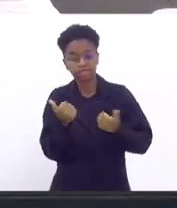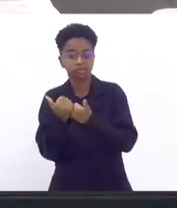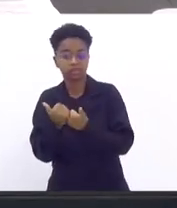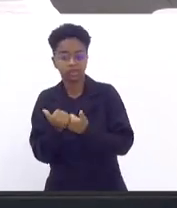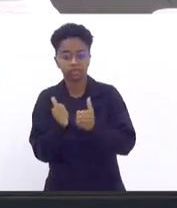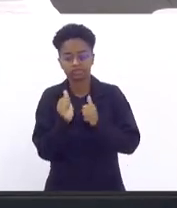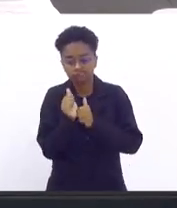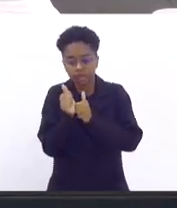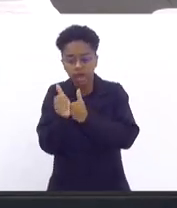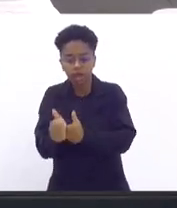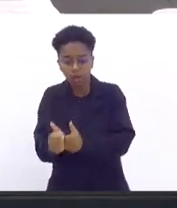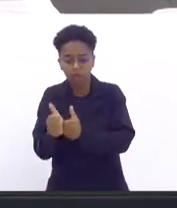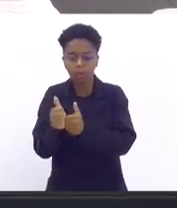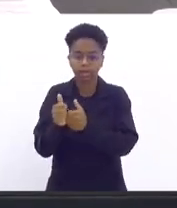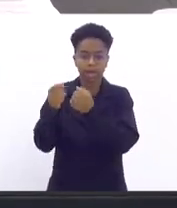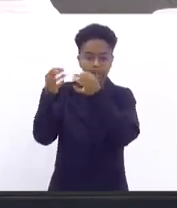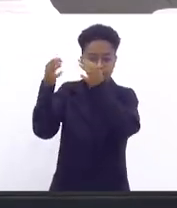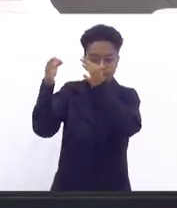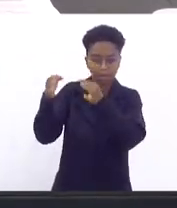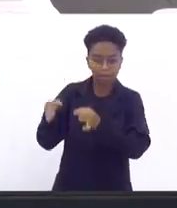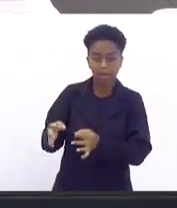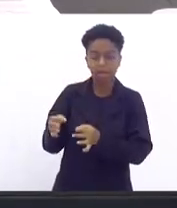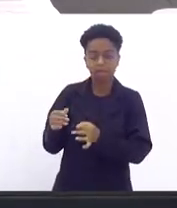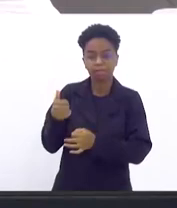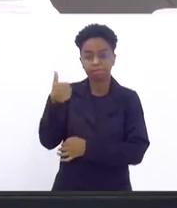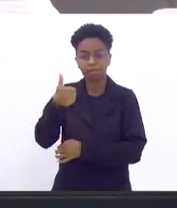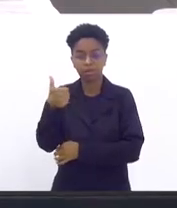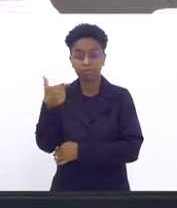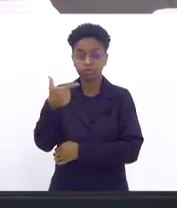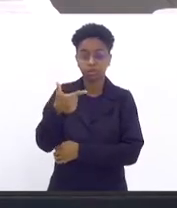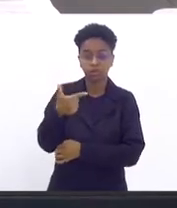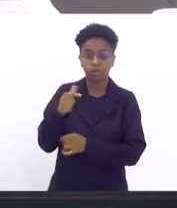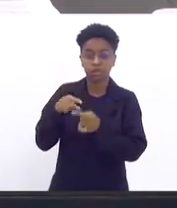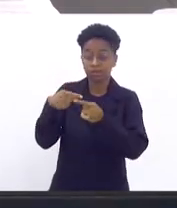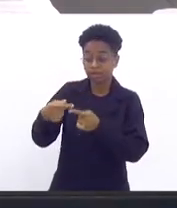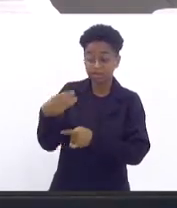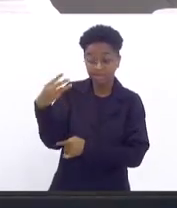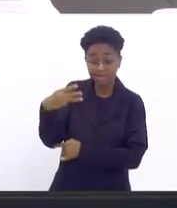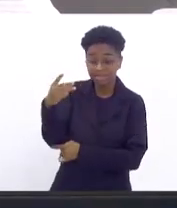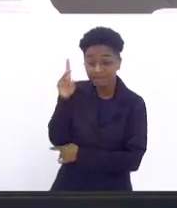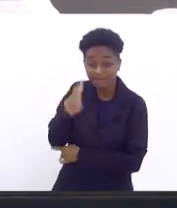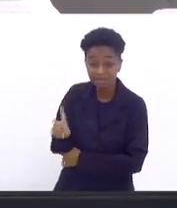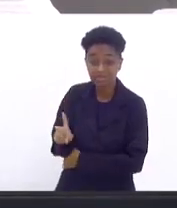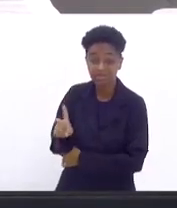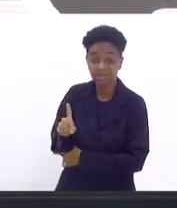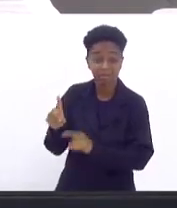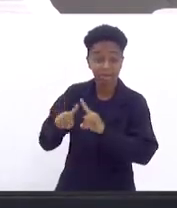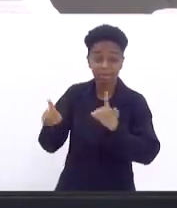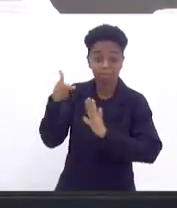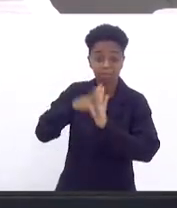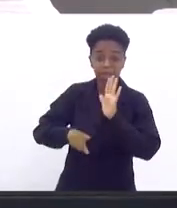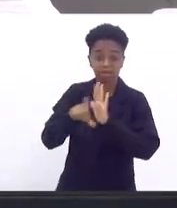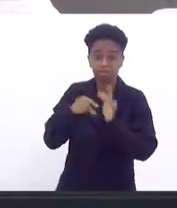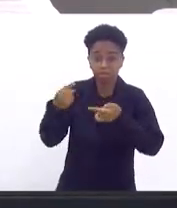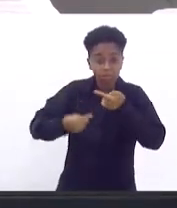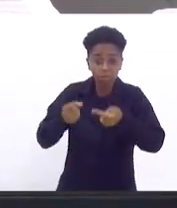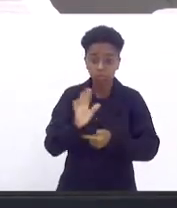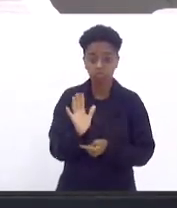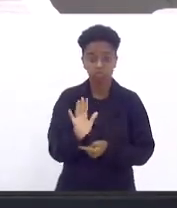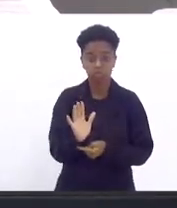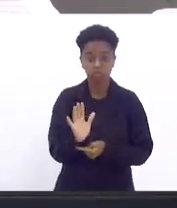a aprovação e às vezes vem a primeira vem a segunda daqui a pouco a terceira e o pé ele não é e